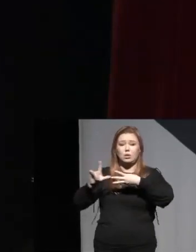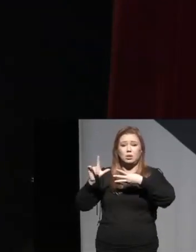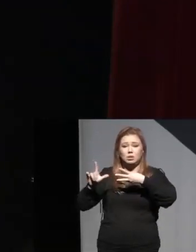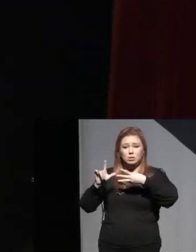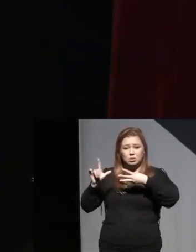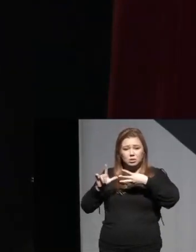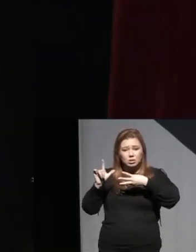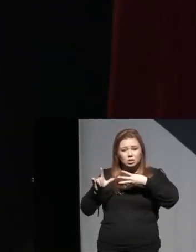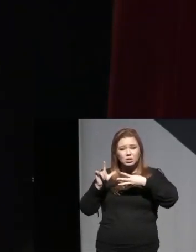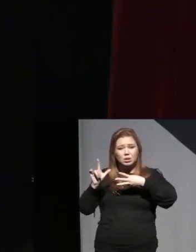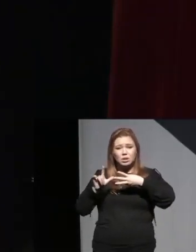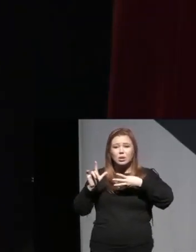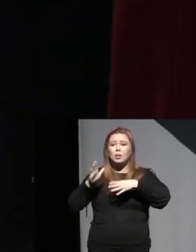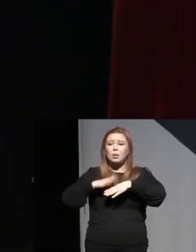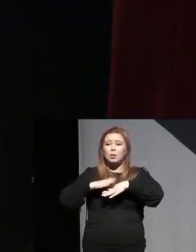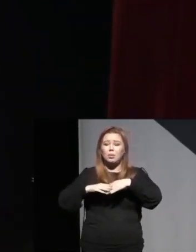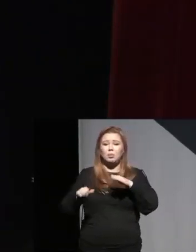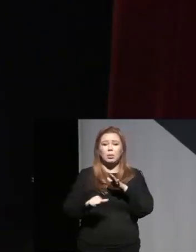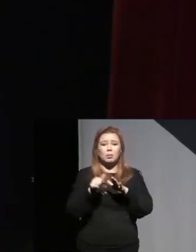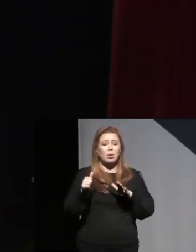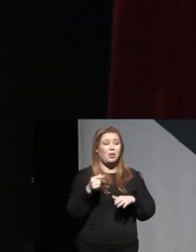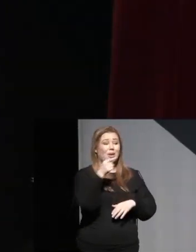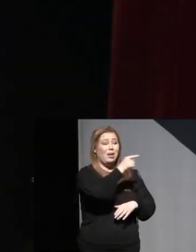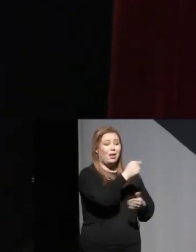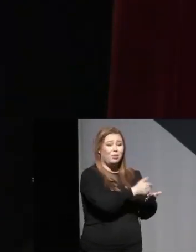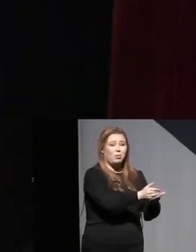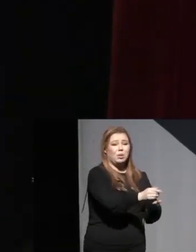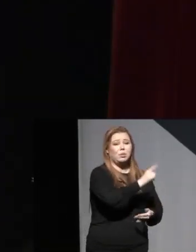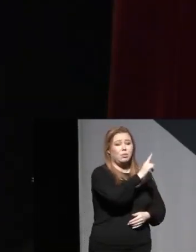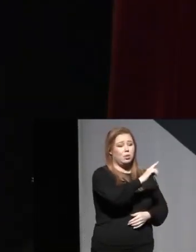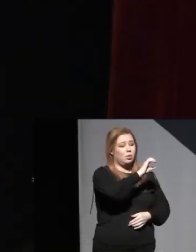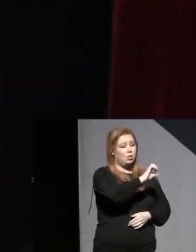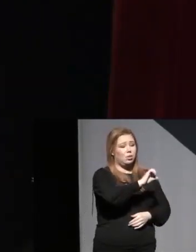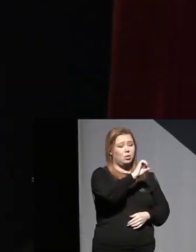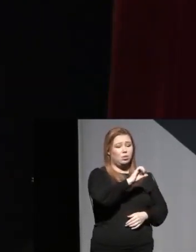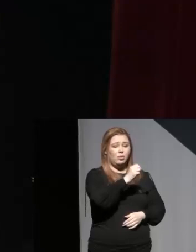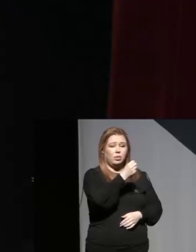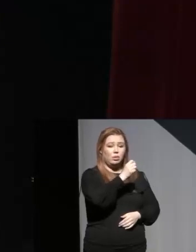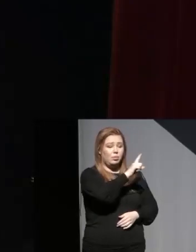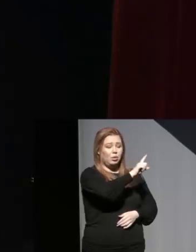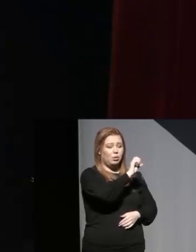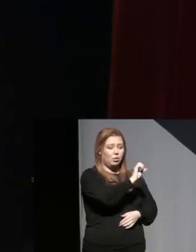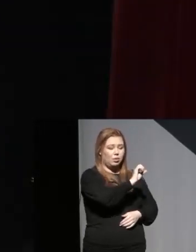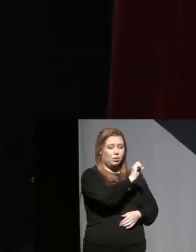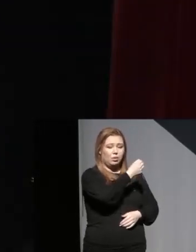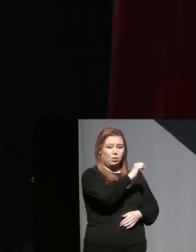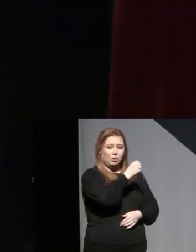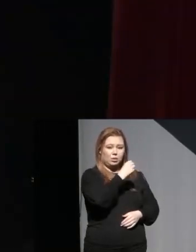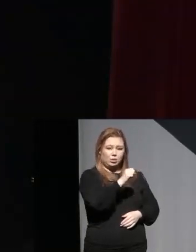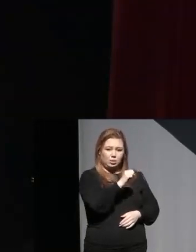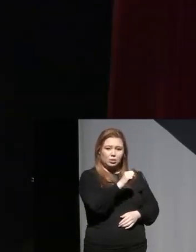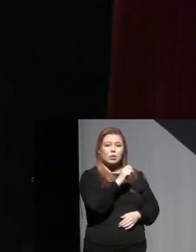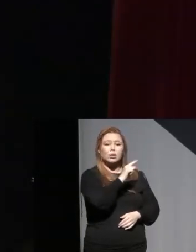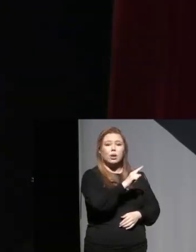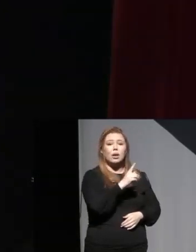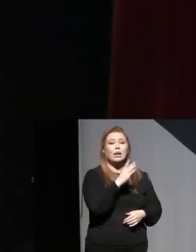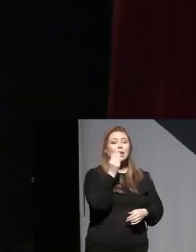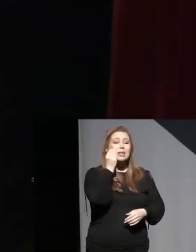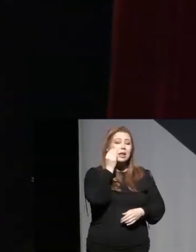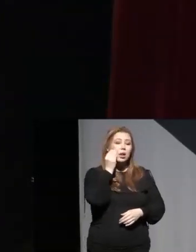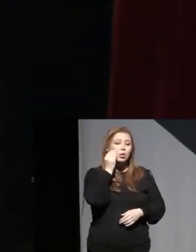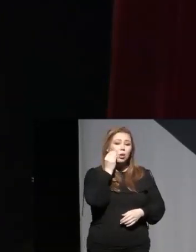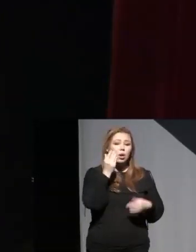constituinte originário, lá na Constituição de 88, ele estabeleceu, ou pelo menos tentou